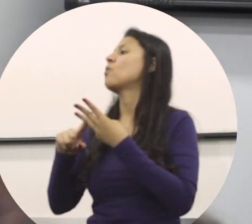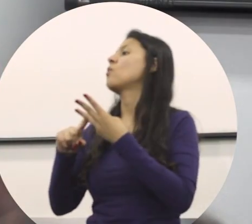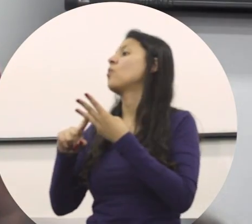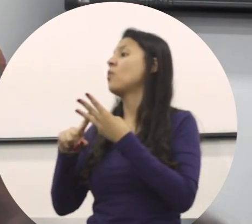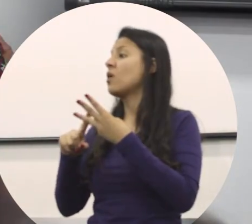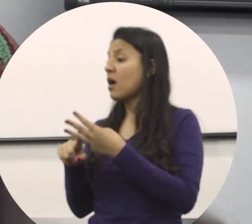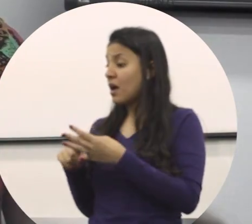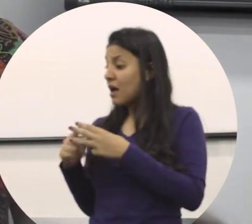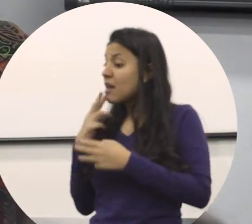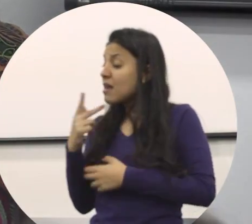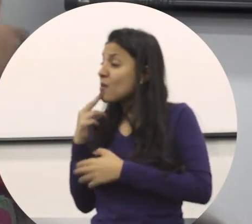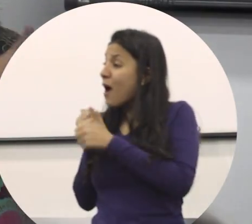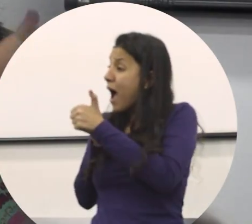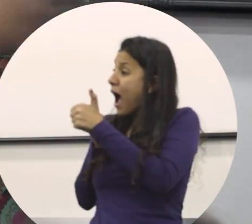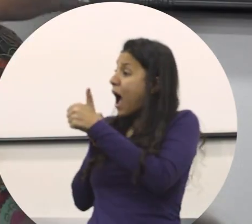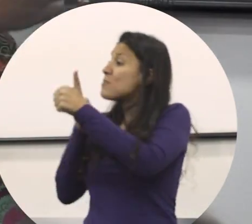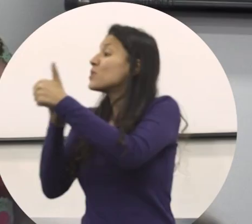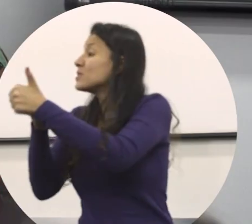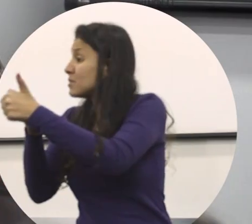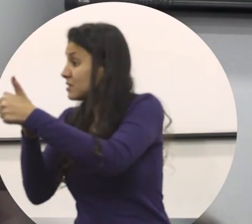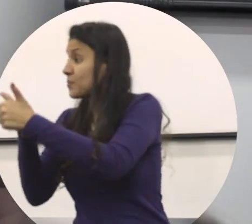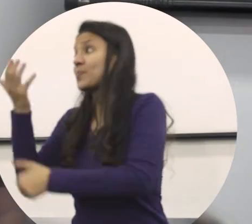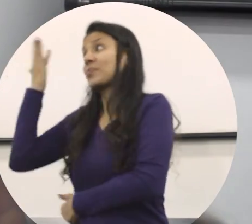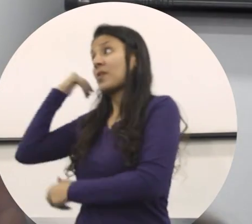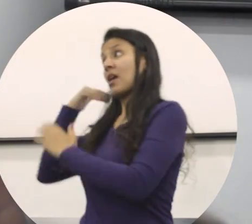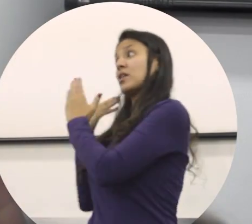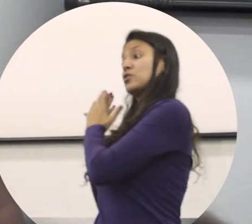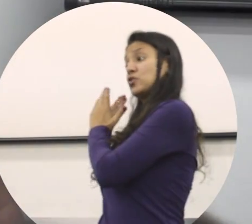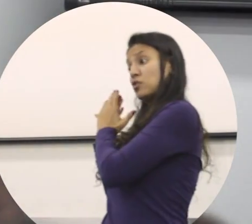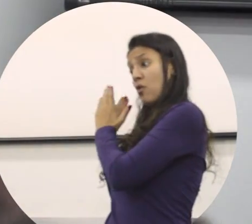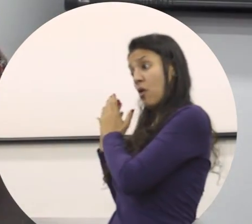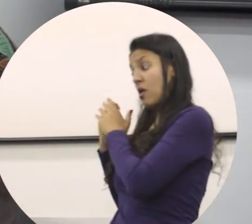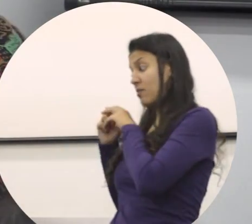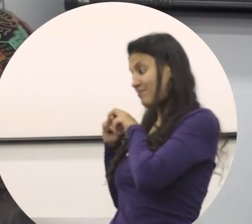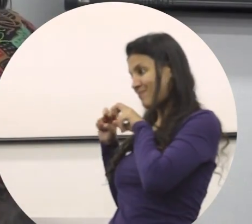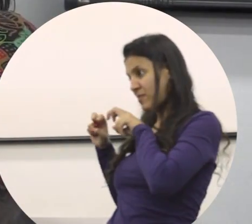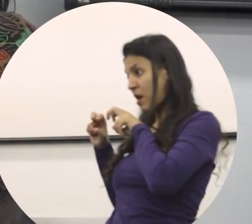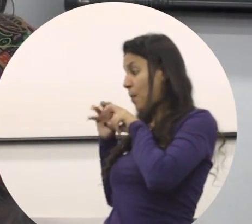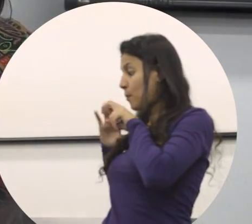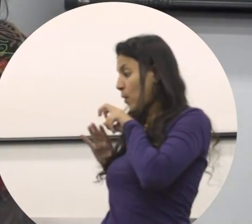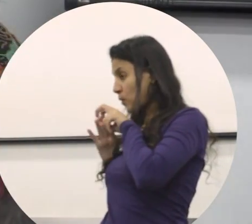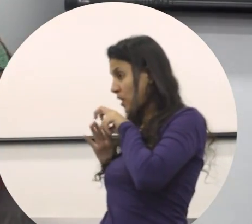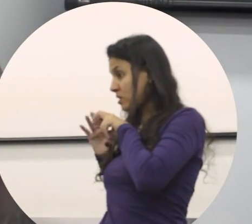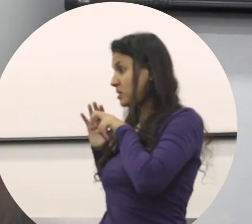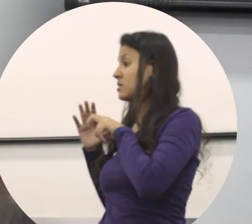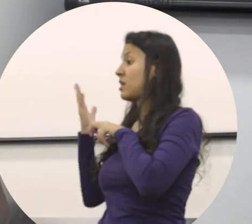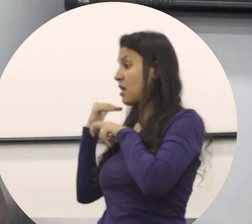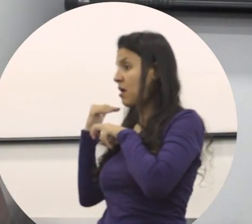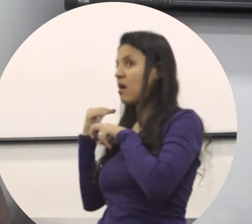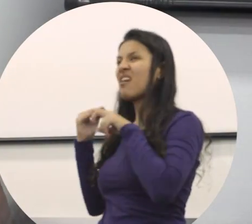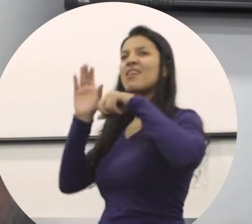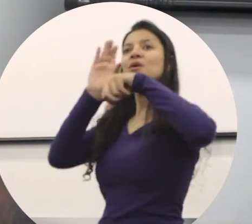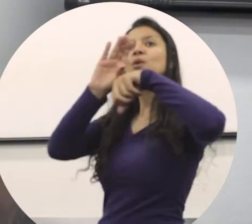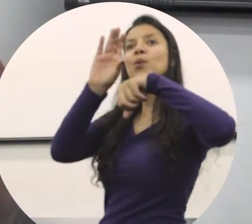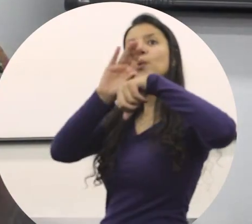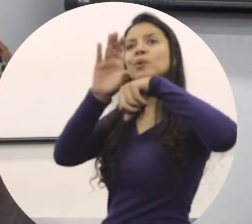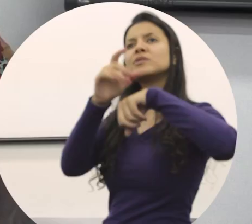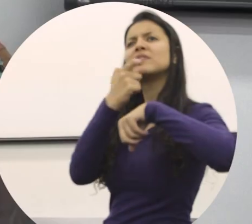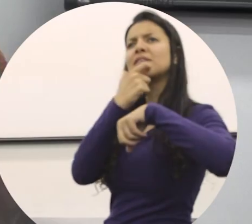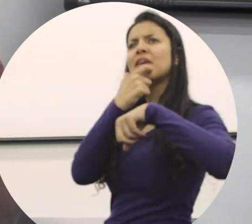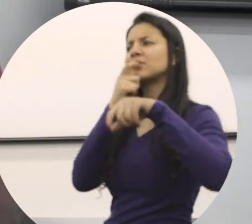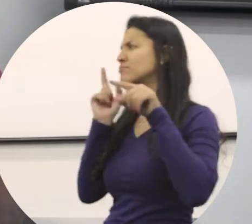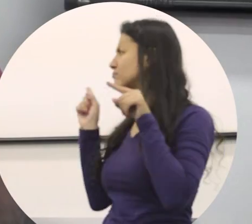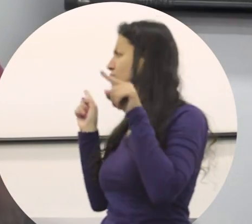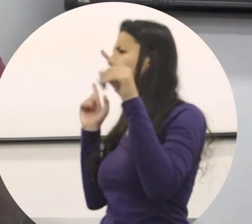aproximação linguística que a gente fazia na escola com a língua portuguesa, o que a gente faz com o inglês no curso de inglês é